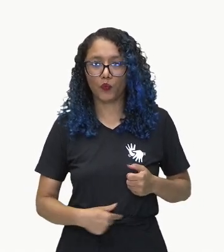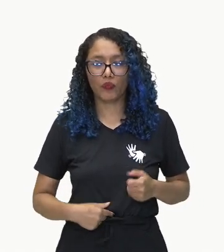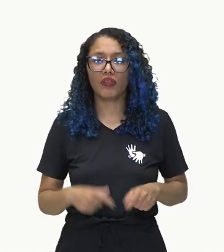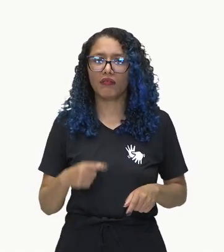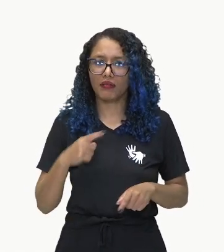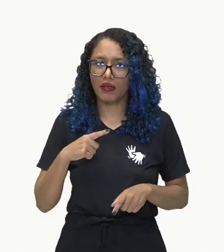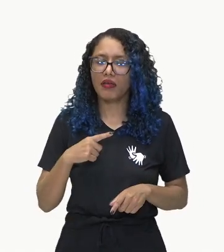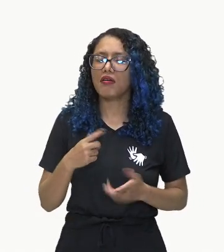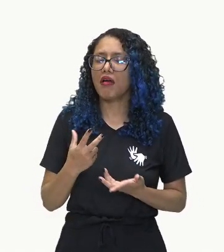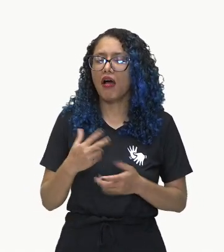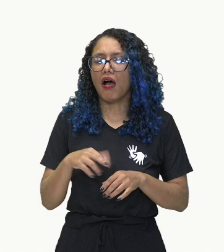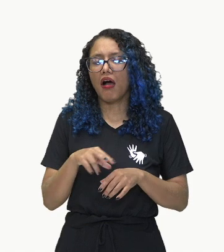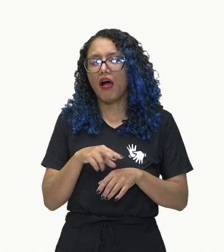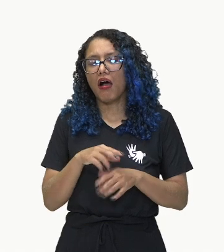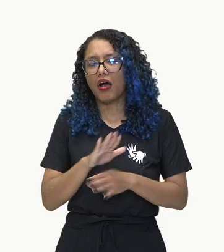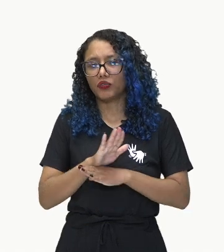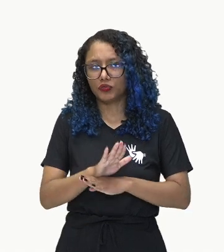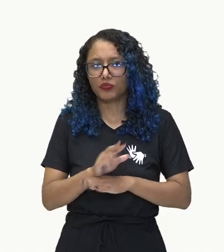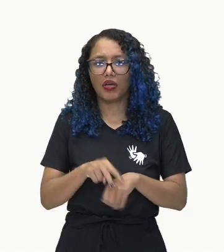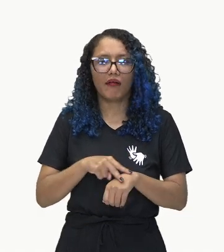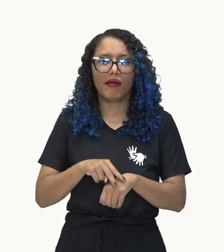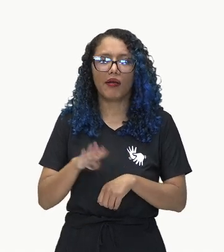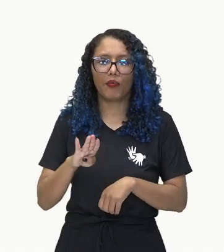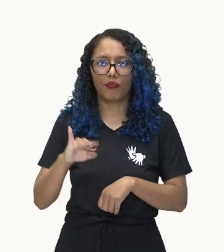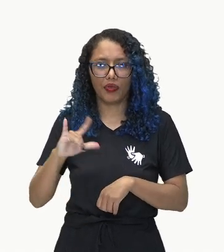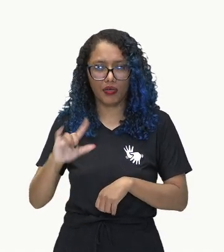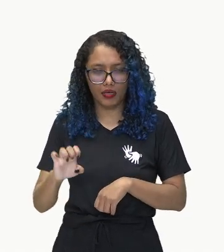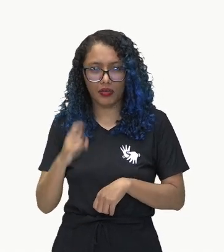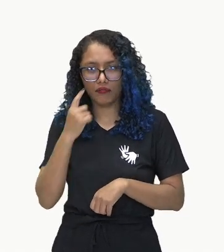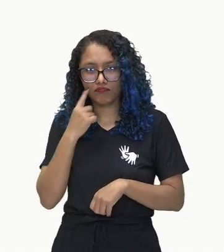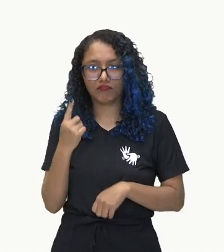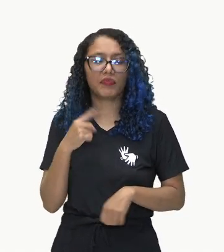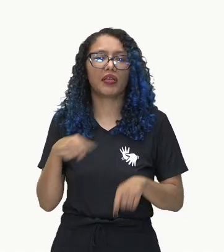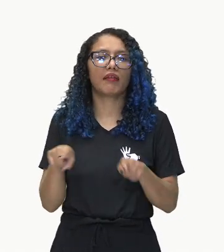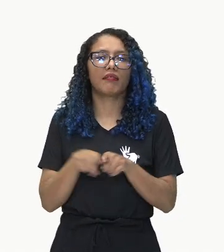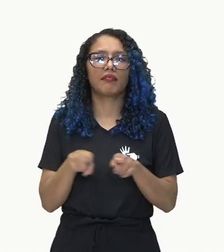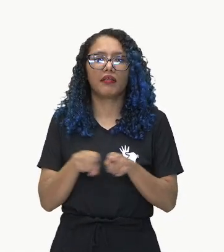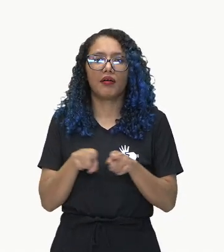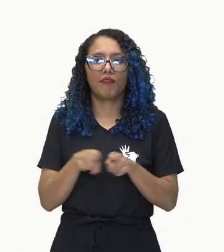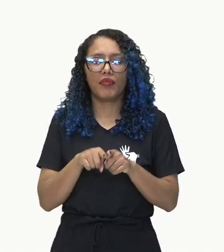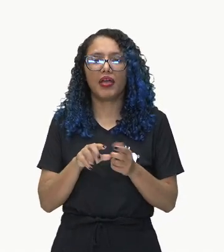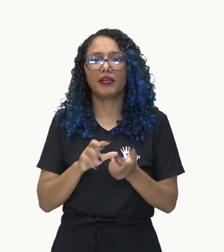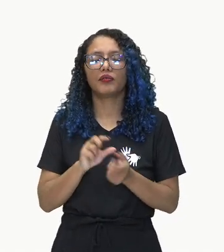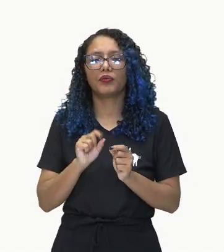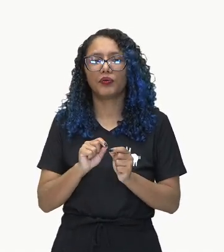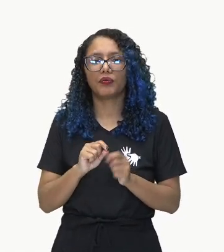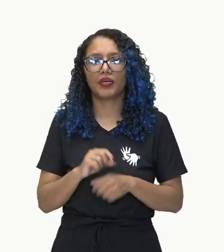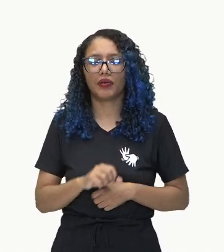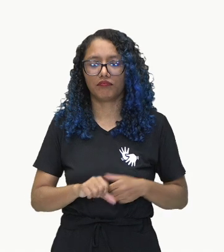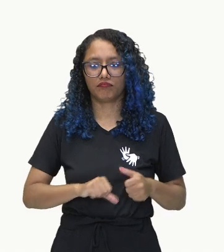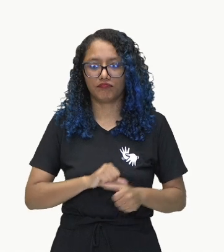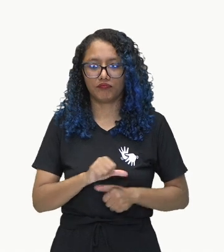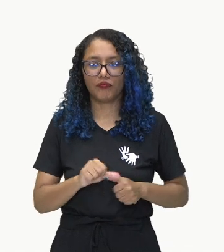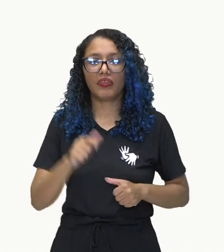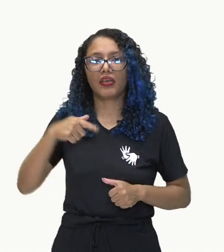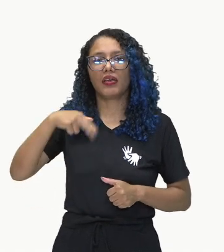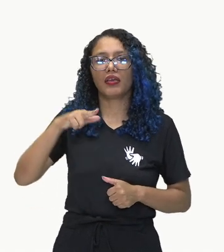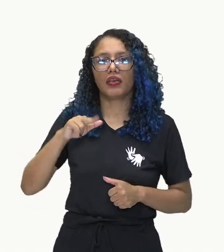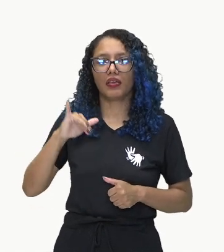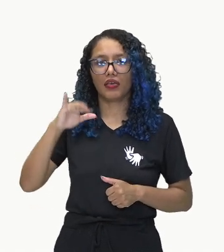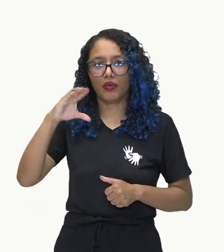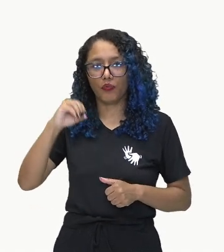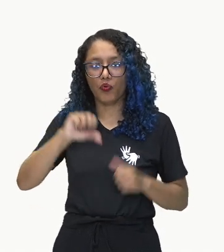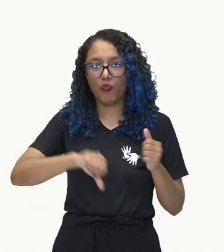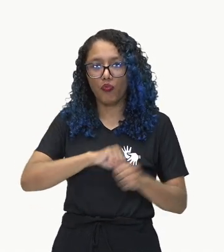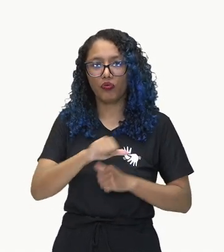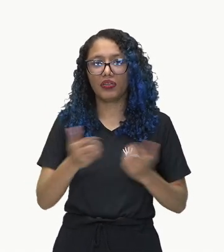bile também, que vão atuar sobre o quimo e transformá-lo ele em quilo. A